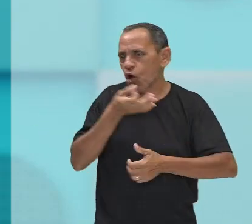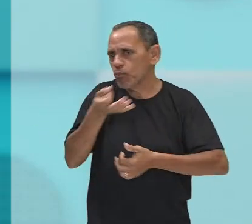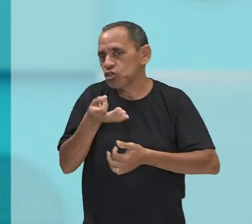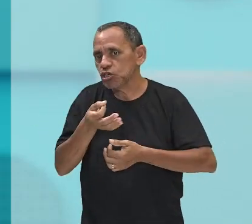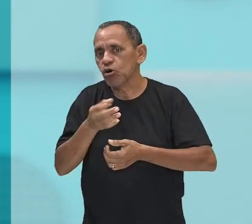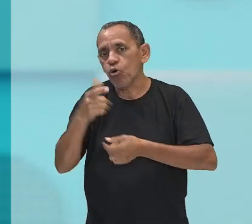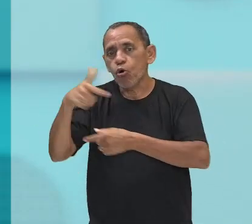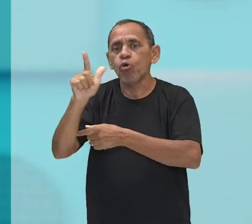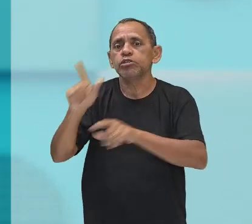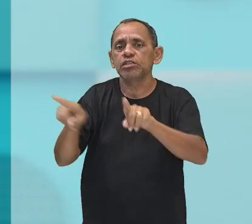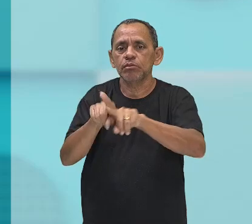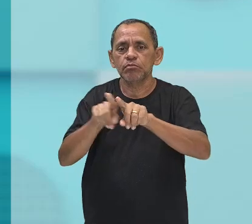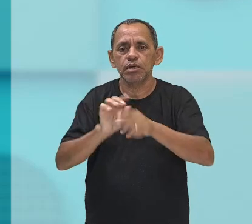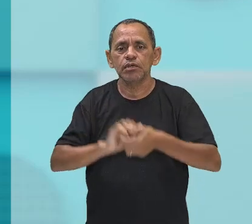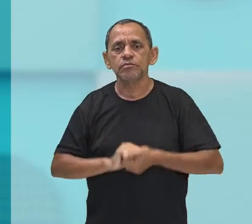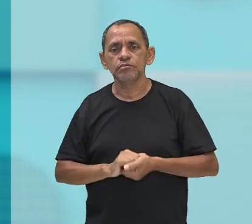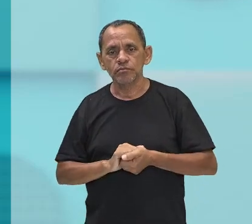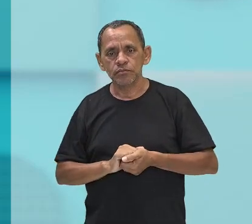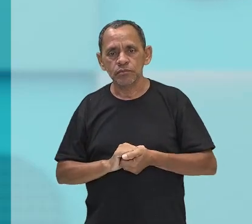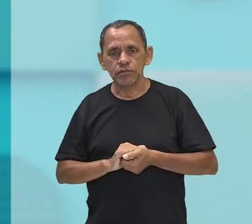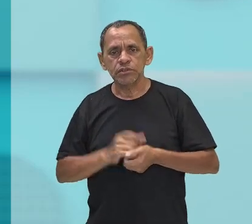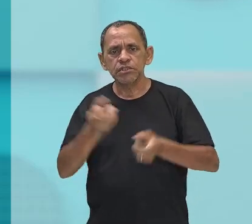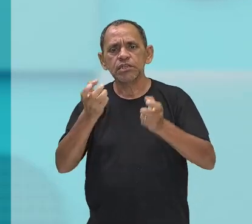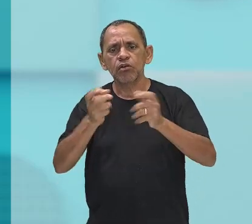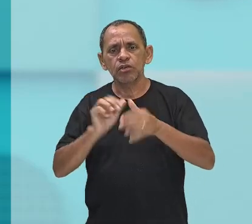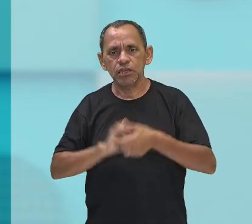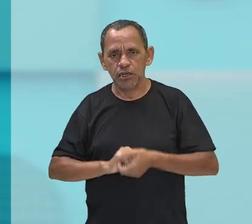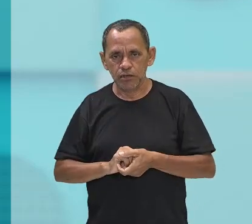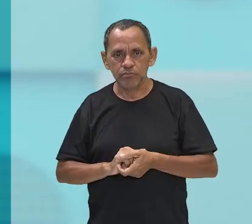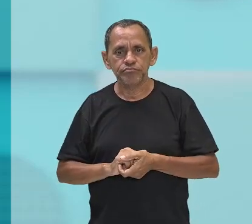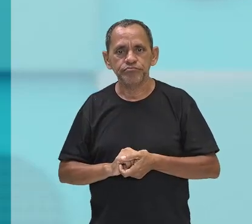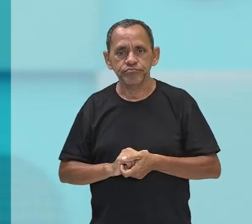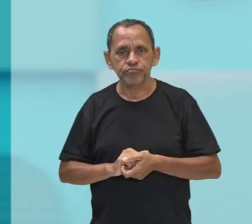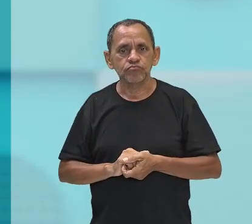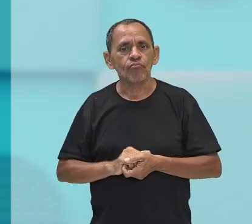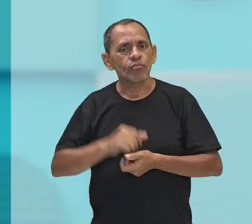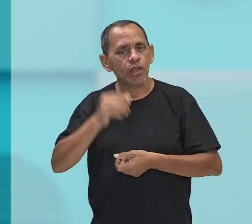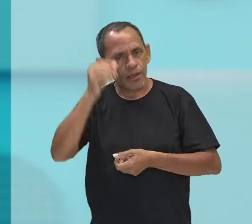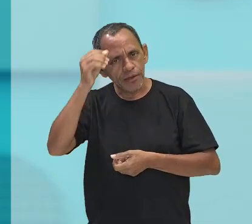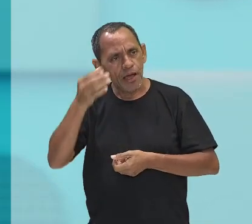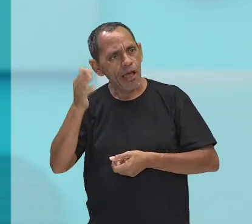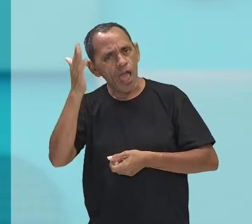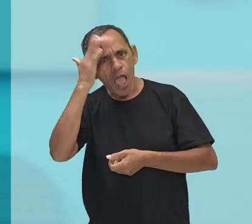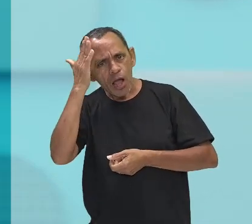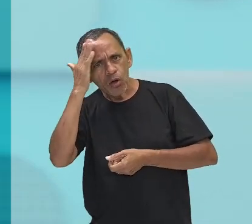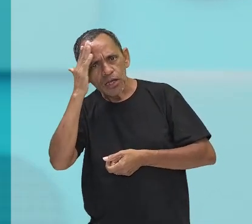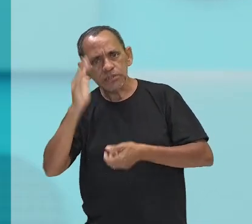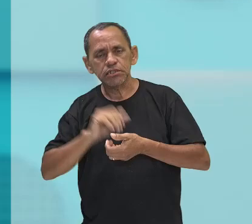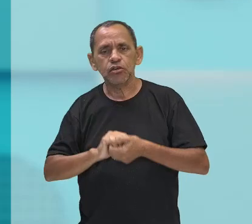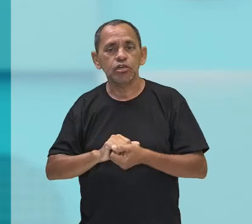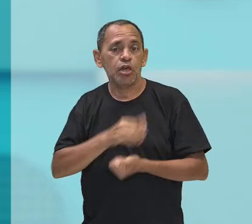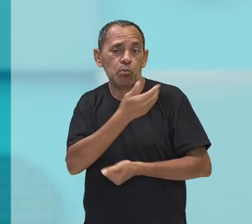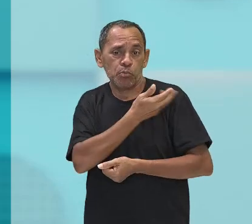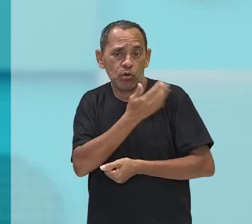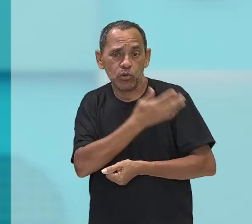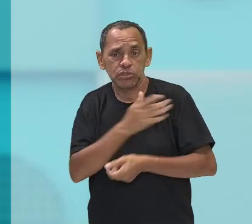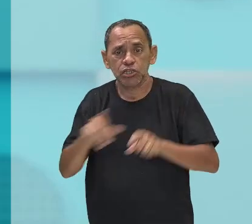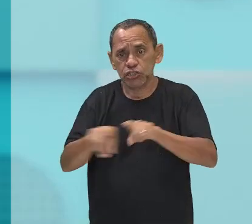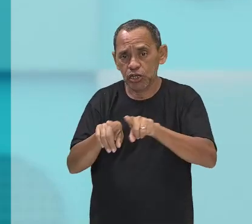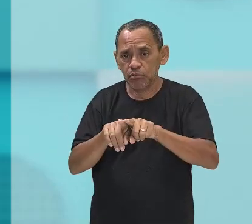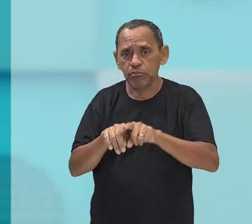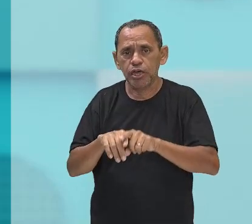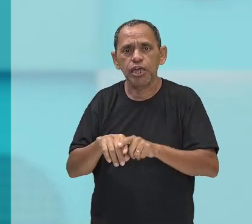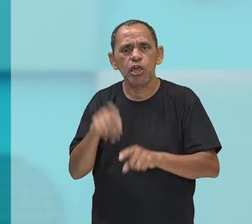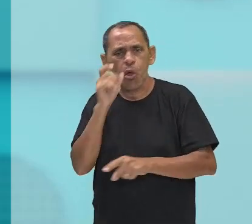implicar em questionar pressupostos, reconhecer preconceitos, identificar falácias, né? Identificar